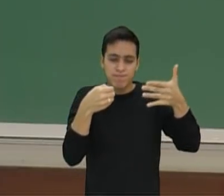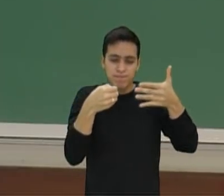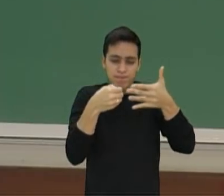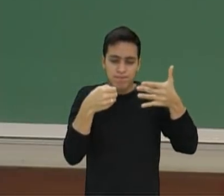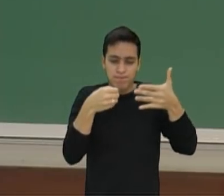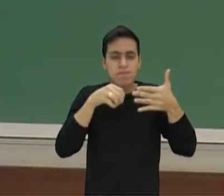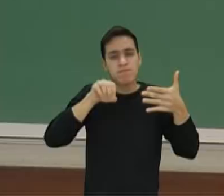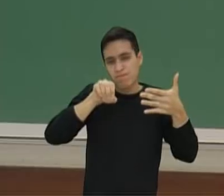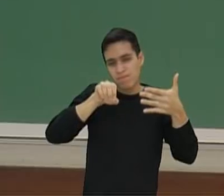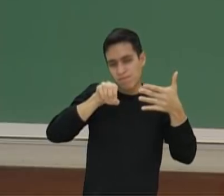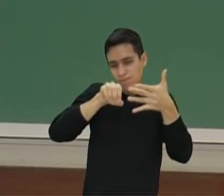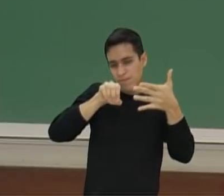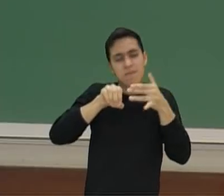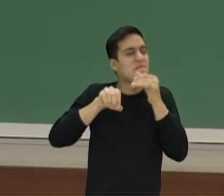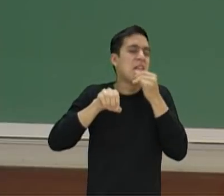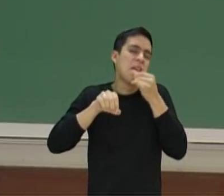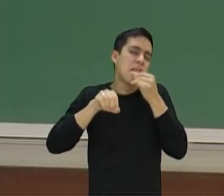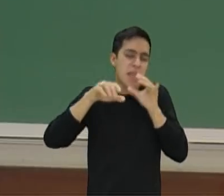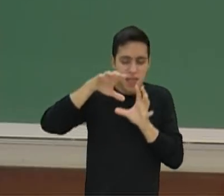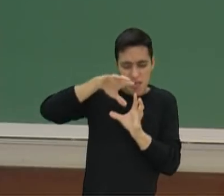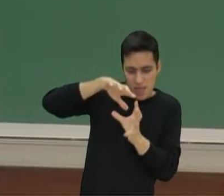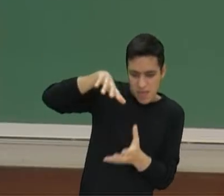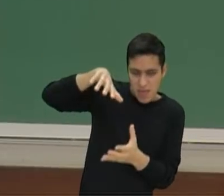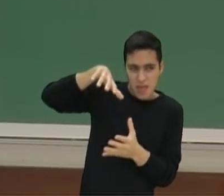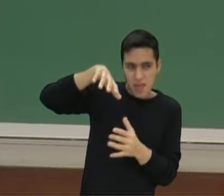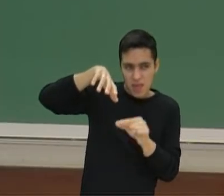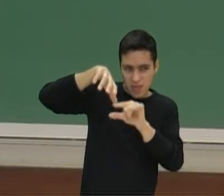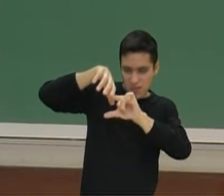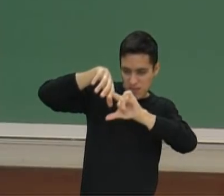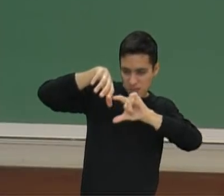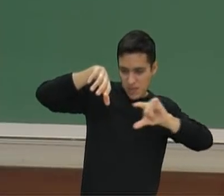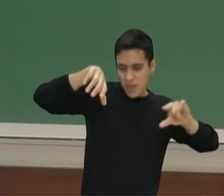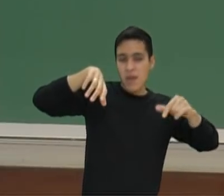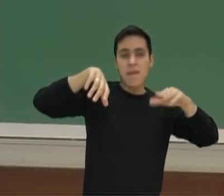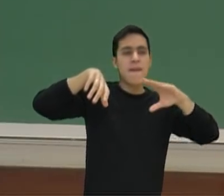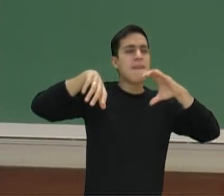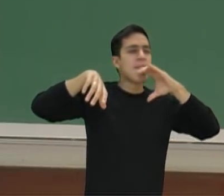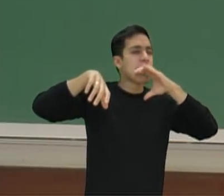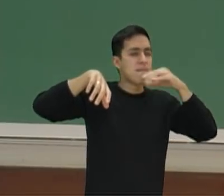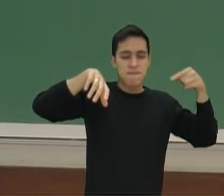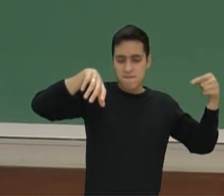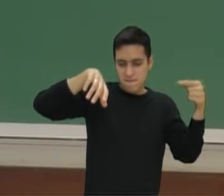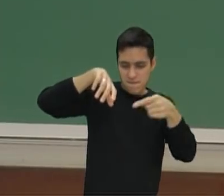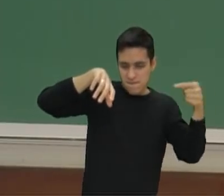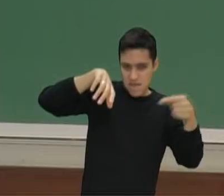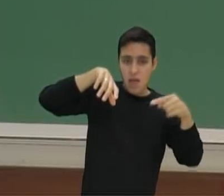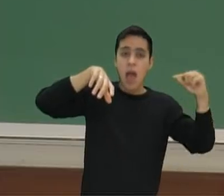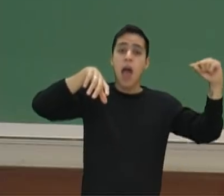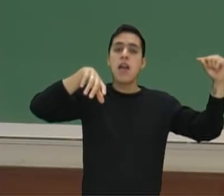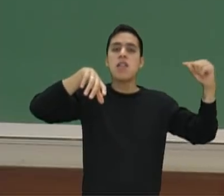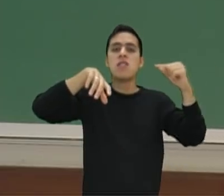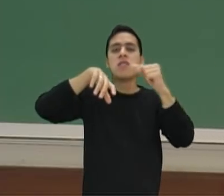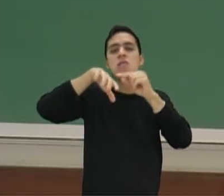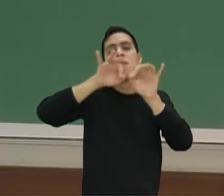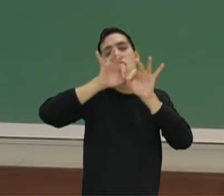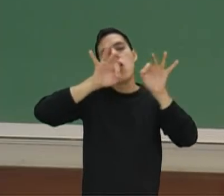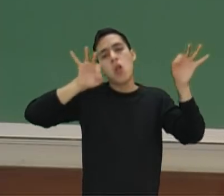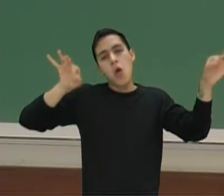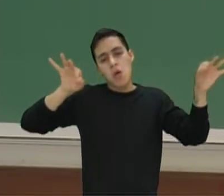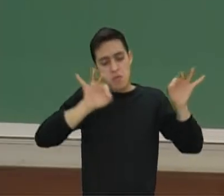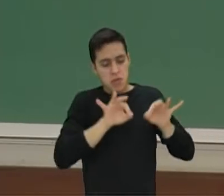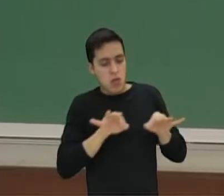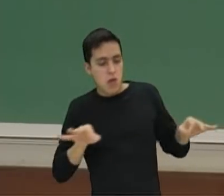nosso continente, por exemplo, como no Brasil, tá? Veja que essa diferença está bem clara nessa